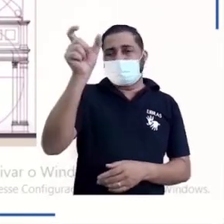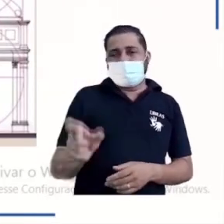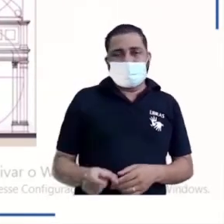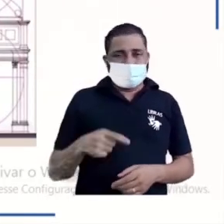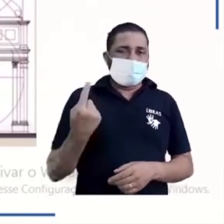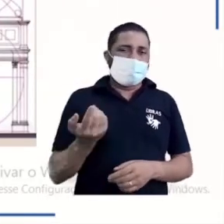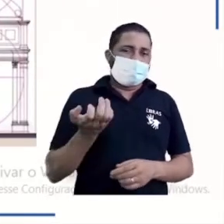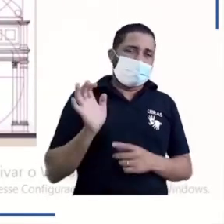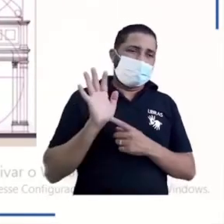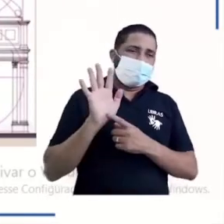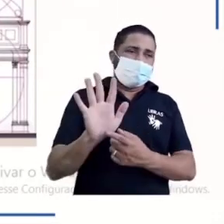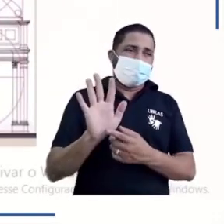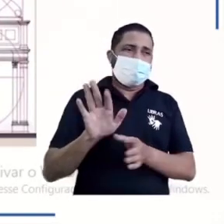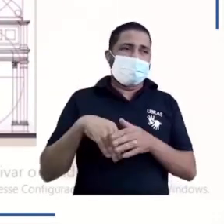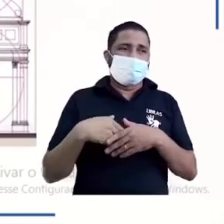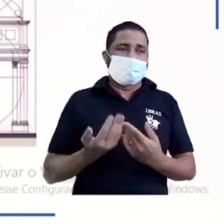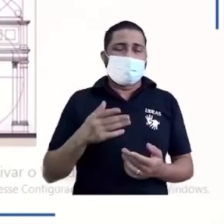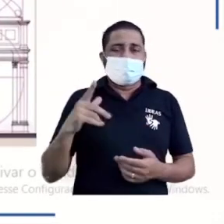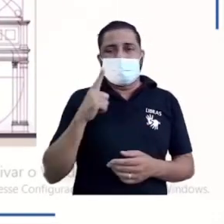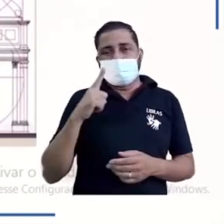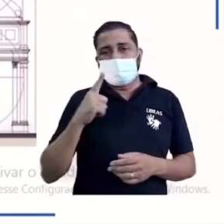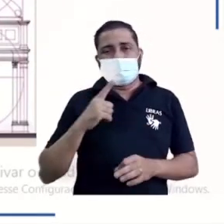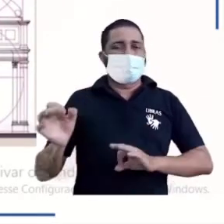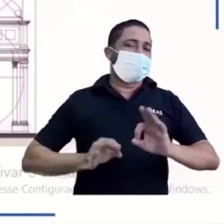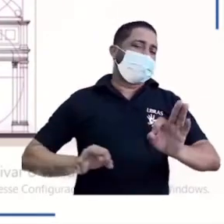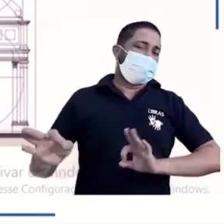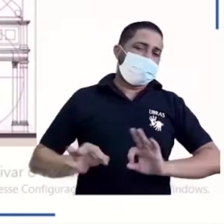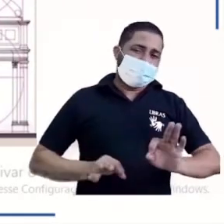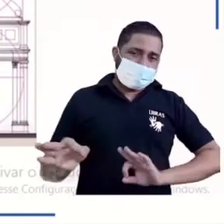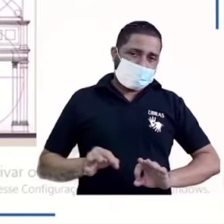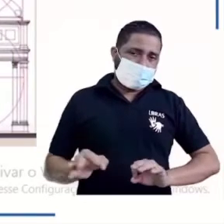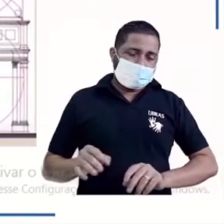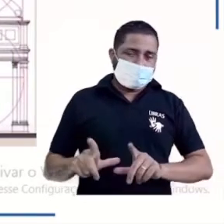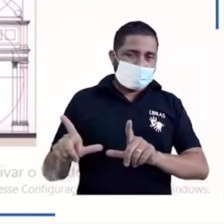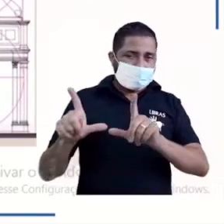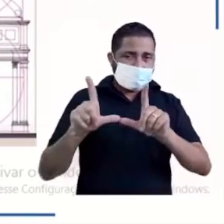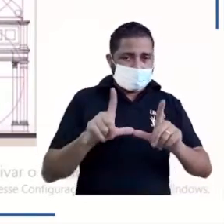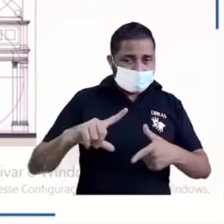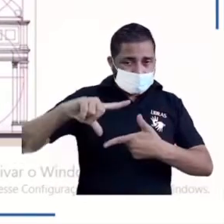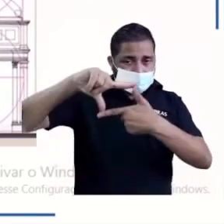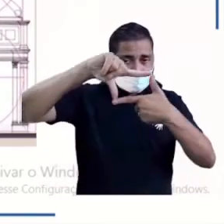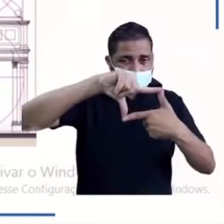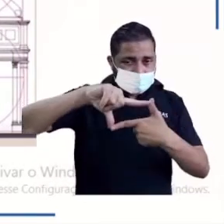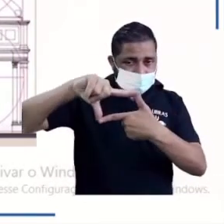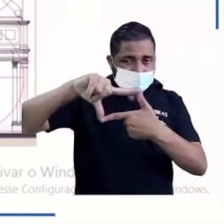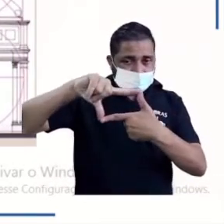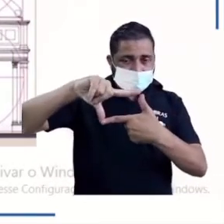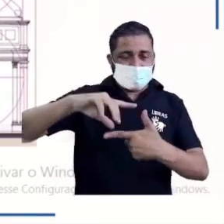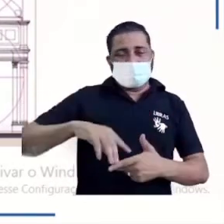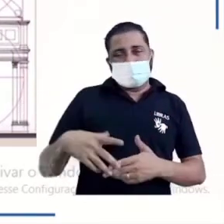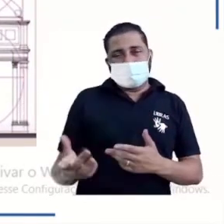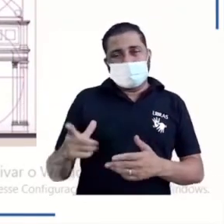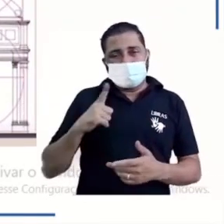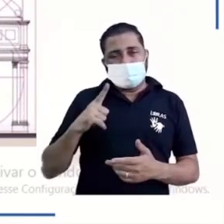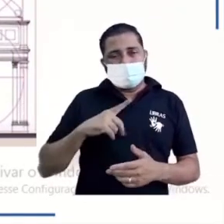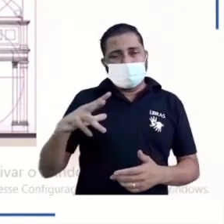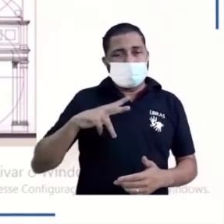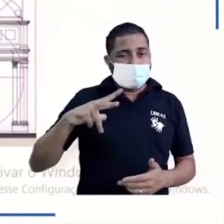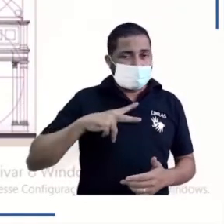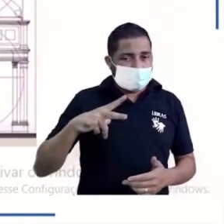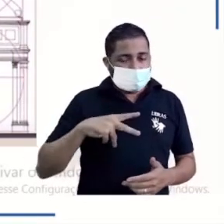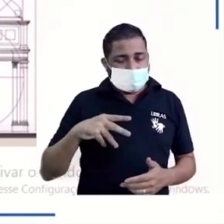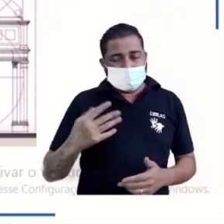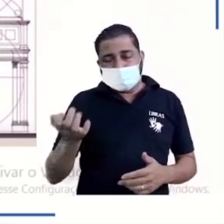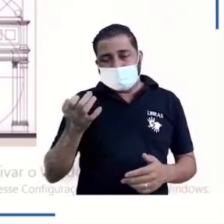gente quer representar. Então, a gente tem os planos de enquadramento, que vão desde planos muito particulares, quando a gente